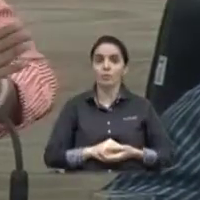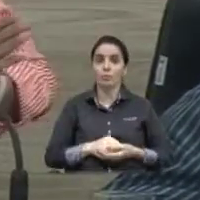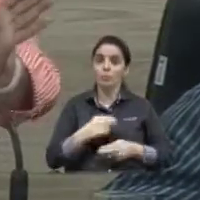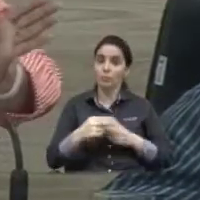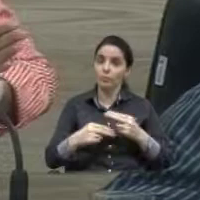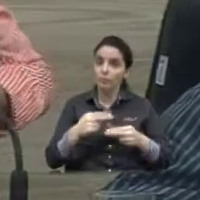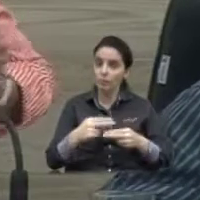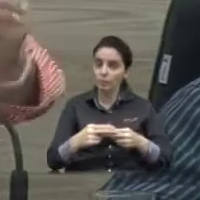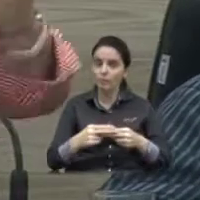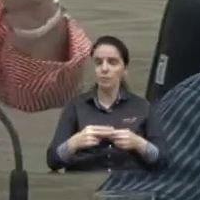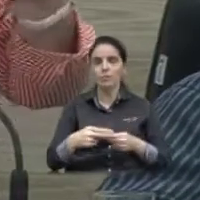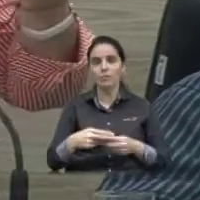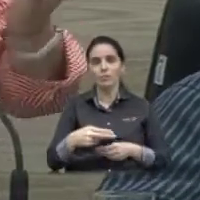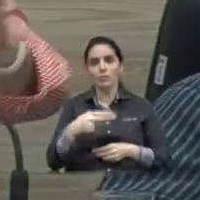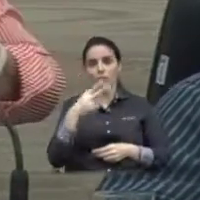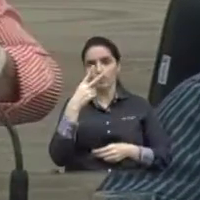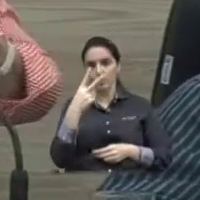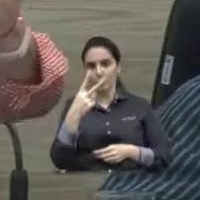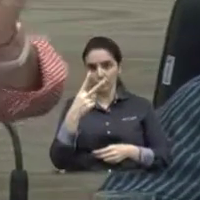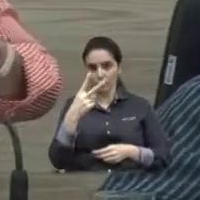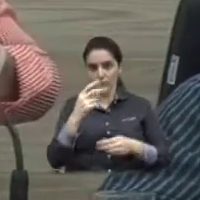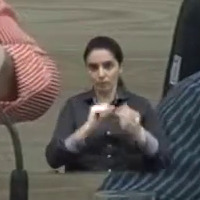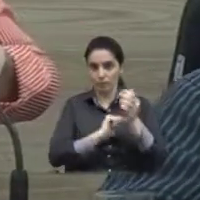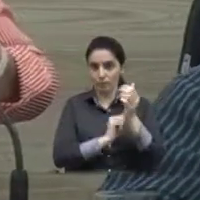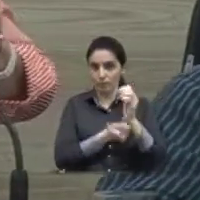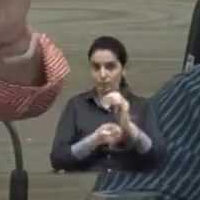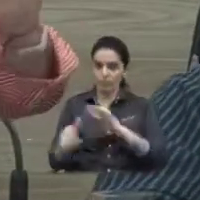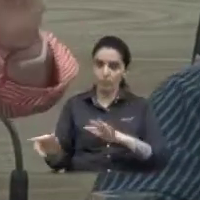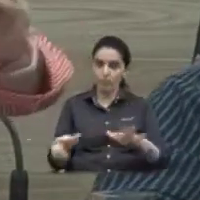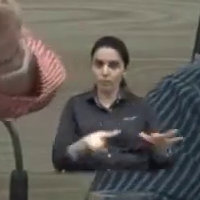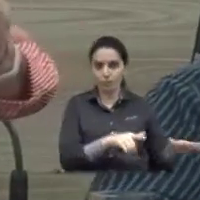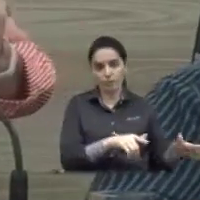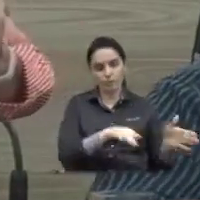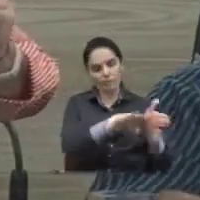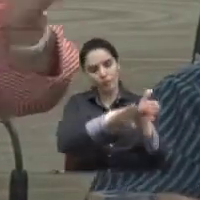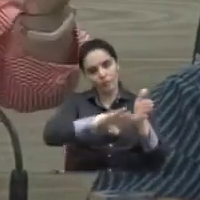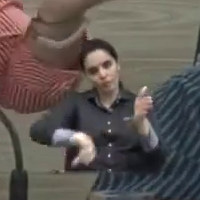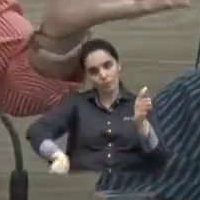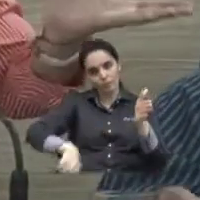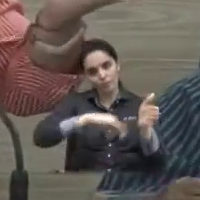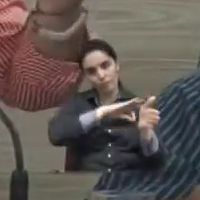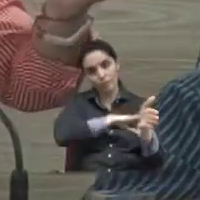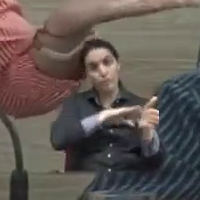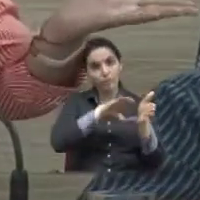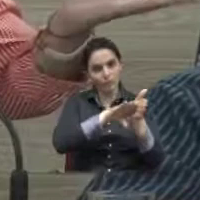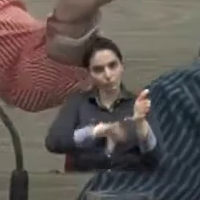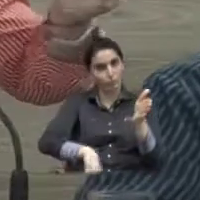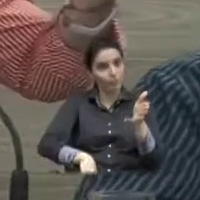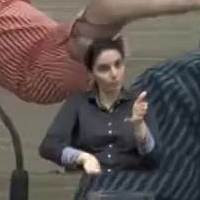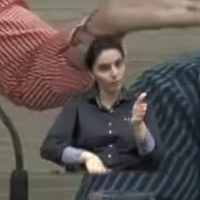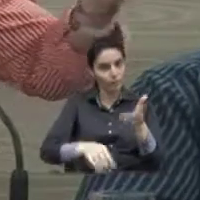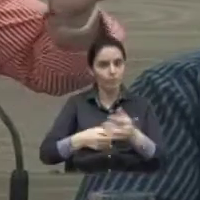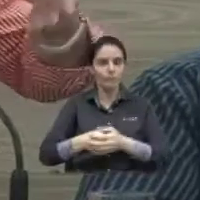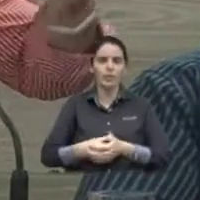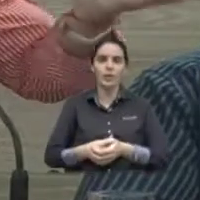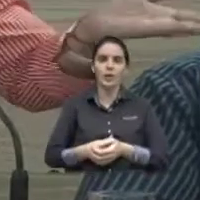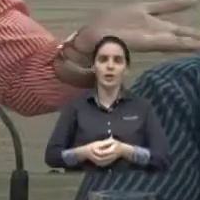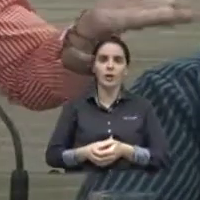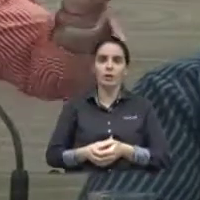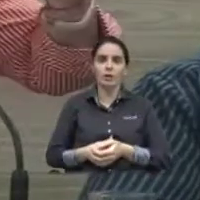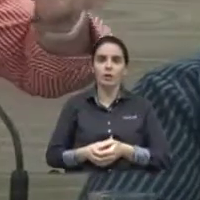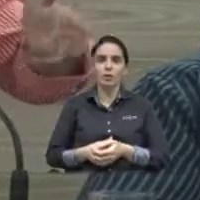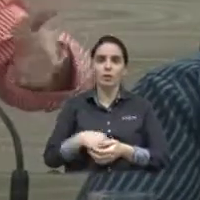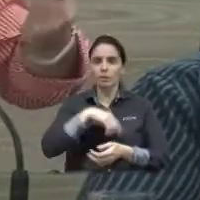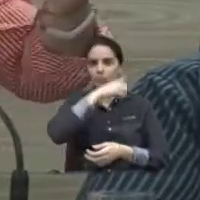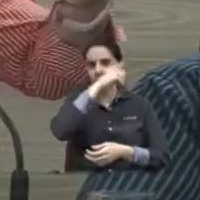primeiro estágio do acompanhamento, e ela tinha isso descontado do seu salário. Foi até uma tratativa, foi através disso que nós